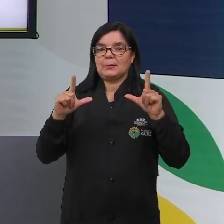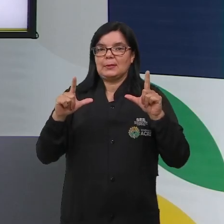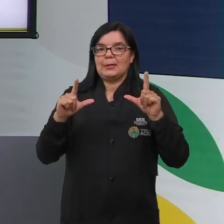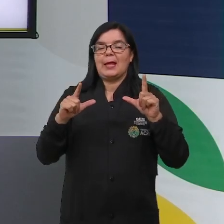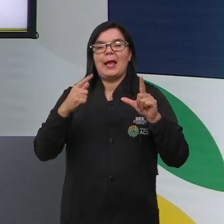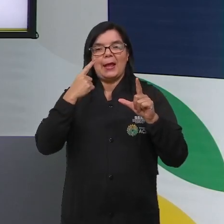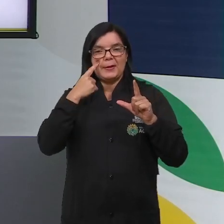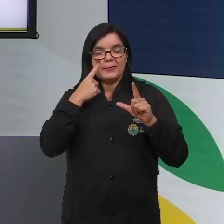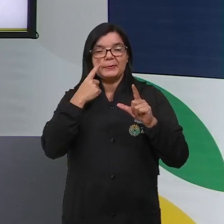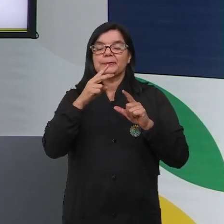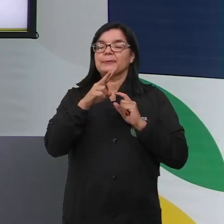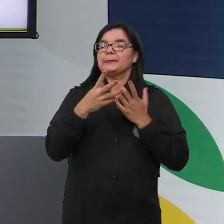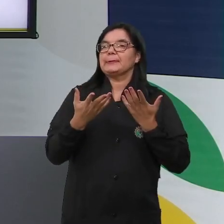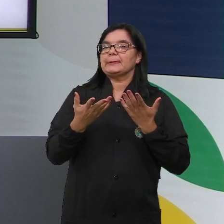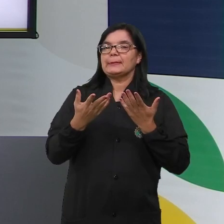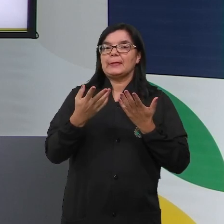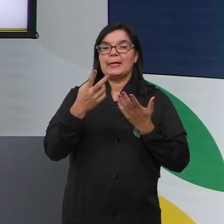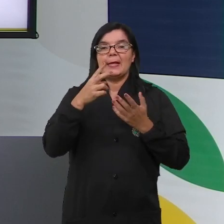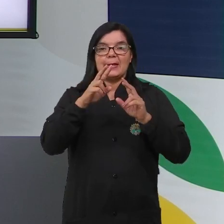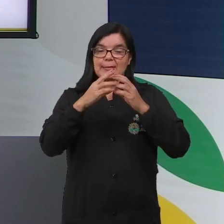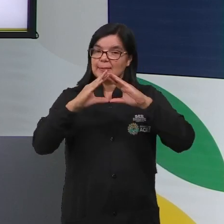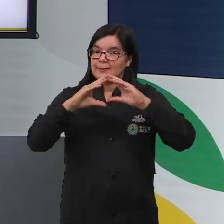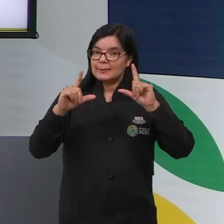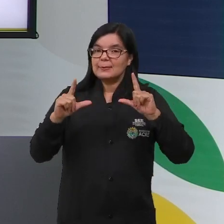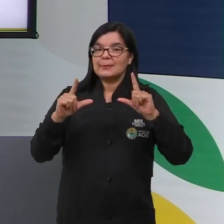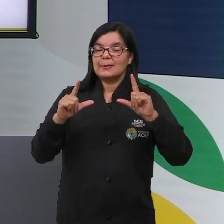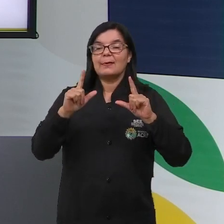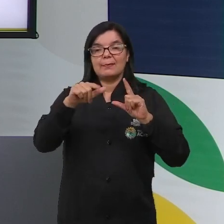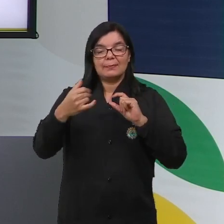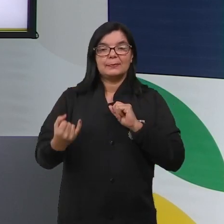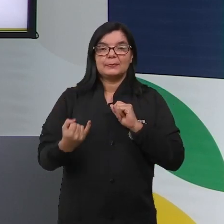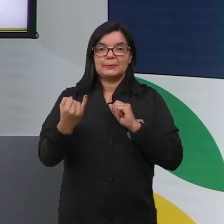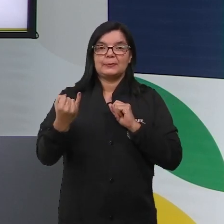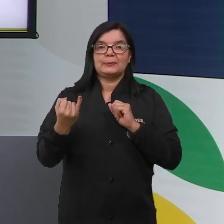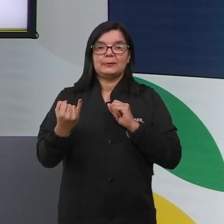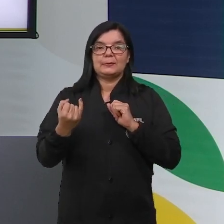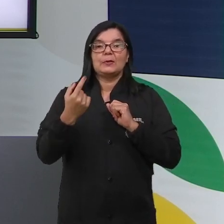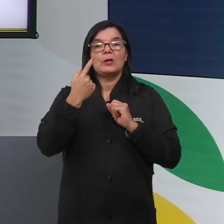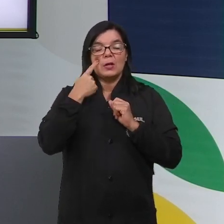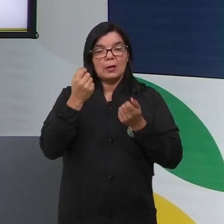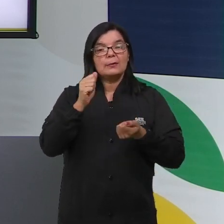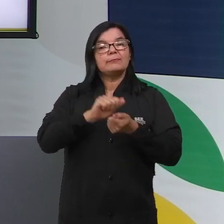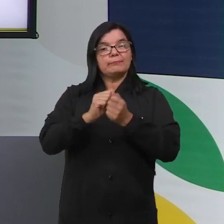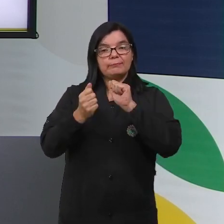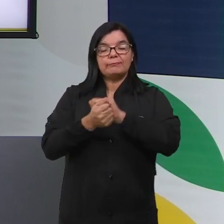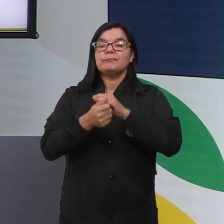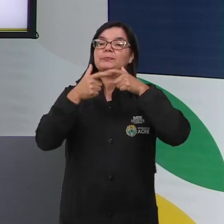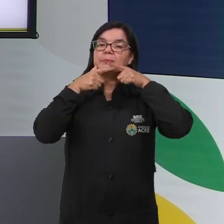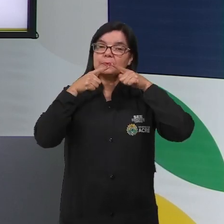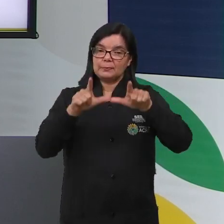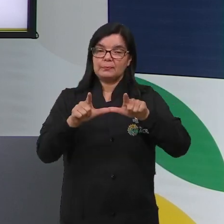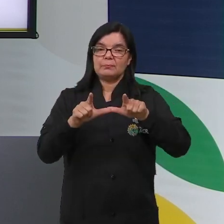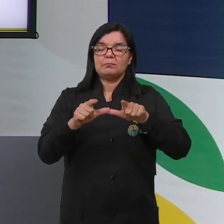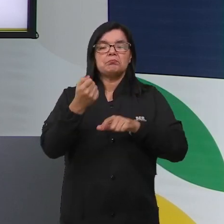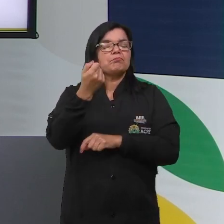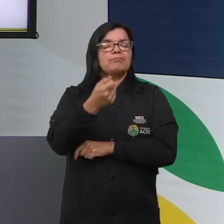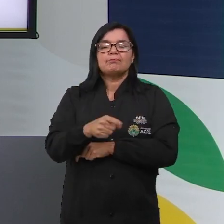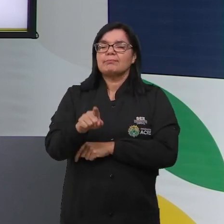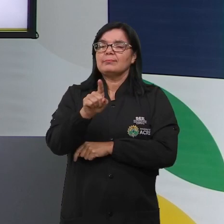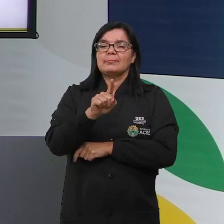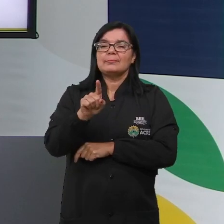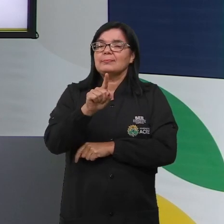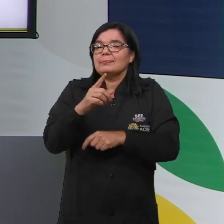aí, quando a gente vai aí para essa clareza, é importante que você adeque aí a sua linguagem. Eu não